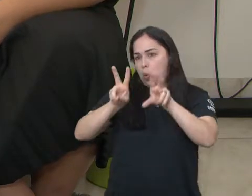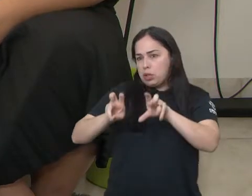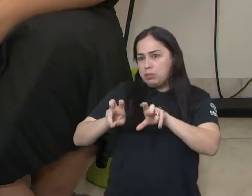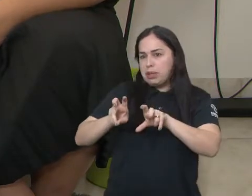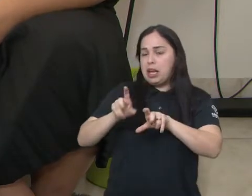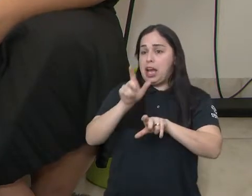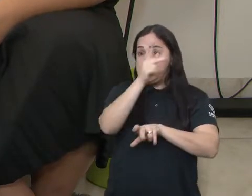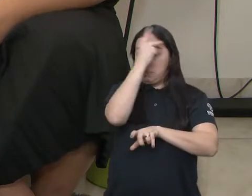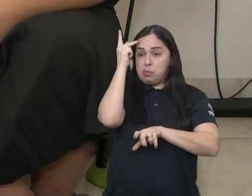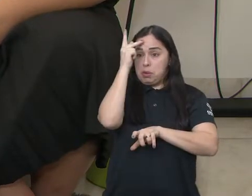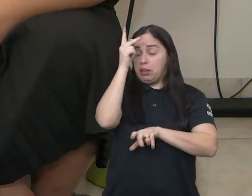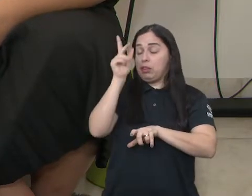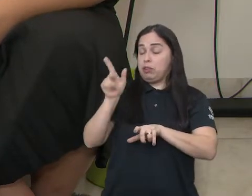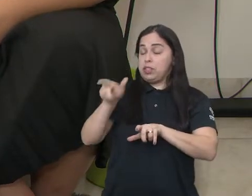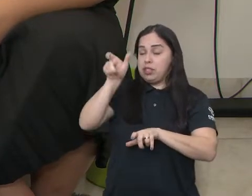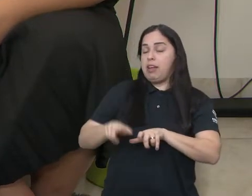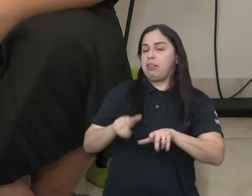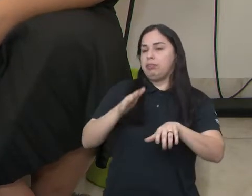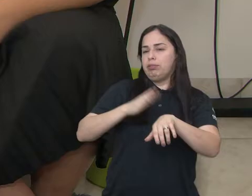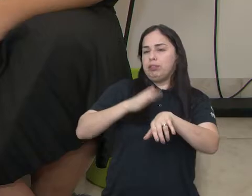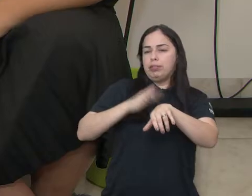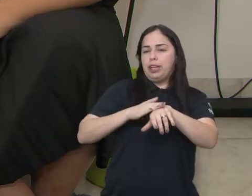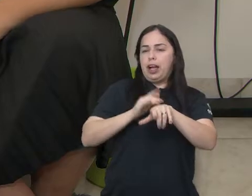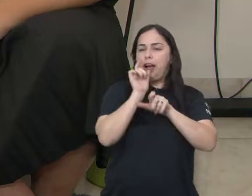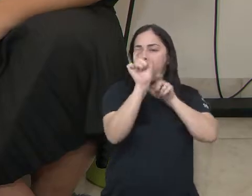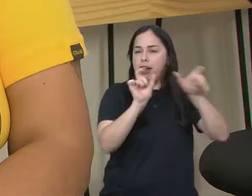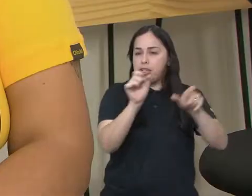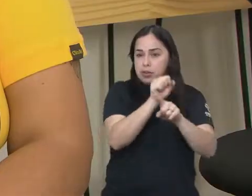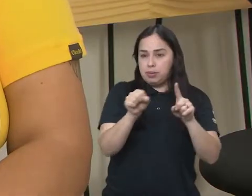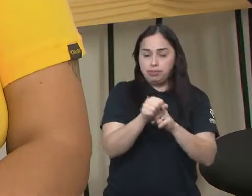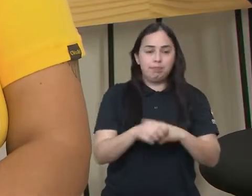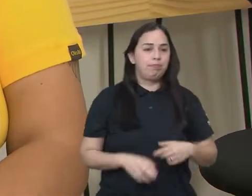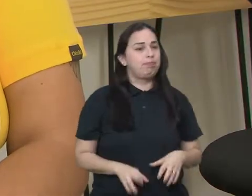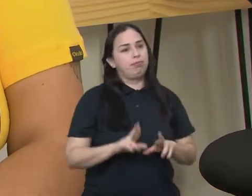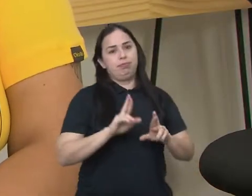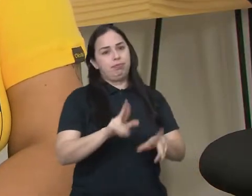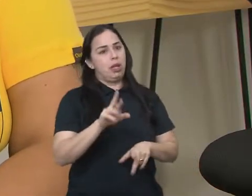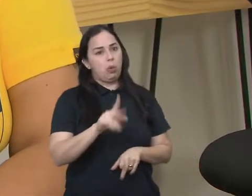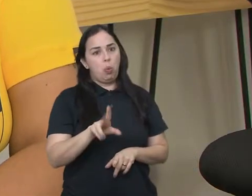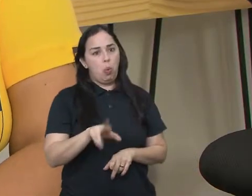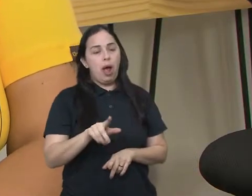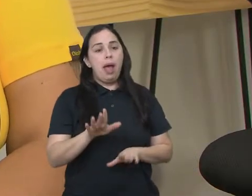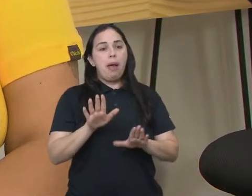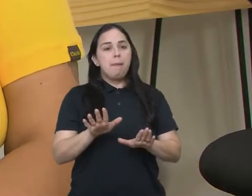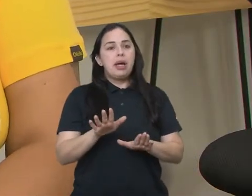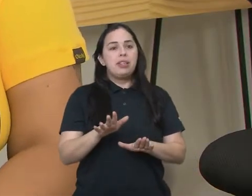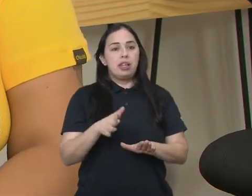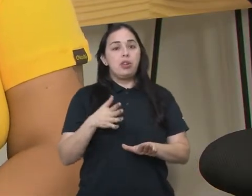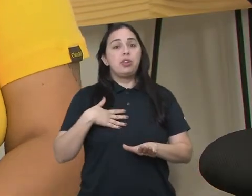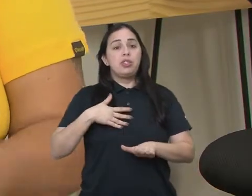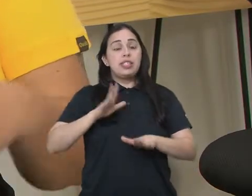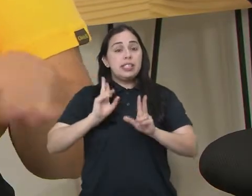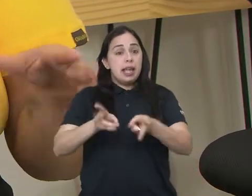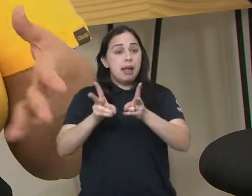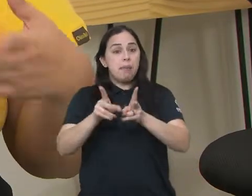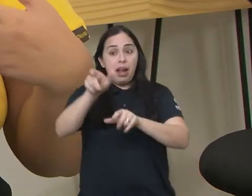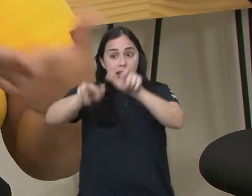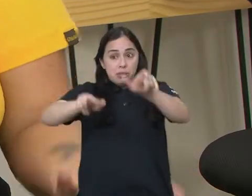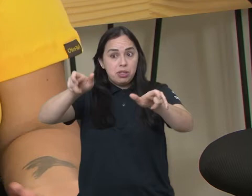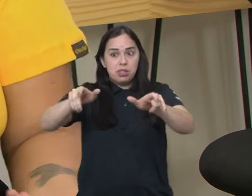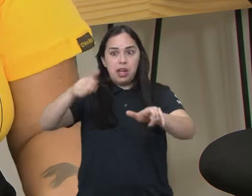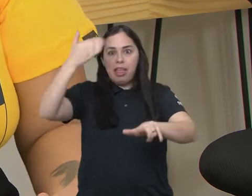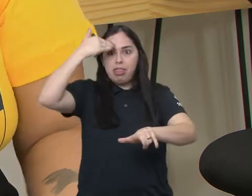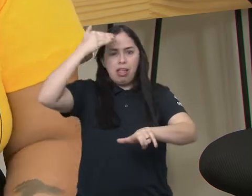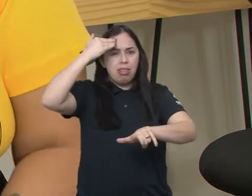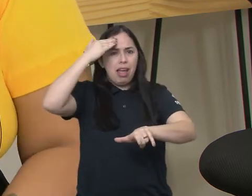usar crítica social e tal. Tem a ver com isso? Não necessariamente, mas eu sempre vou deixar para o leitor